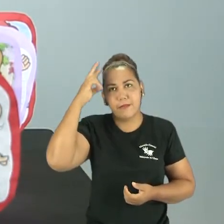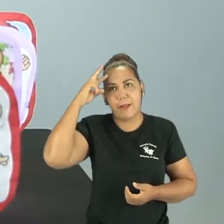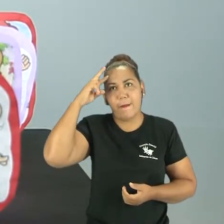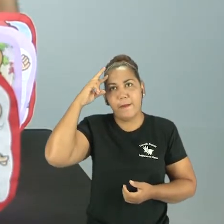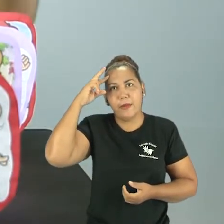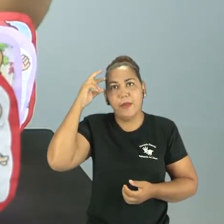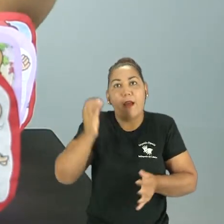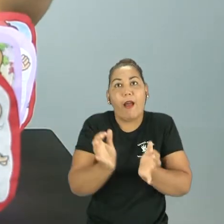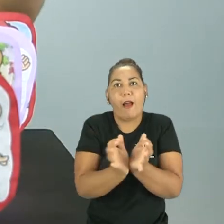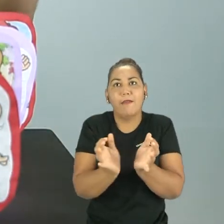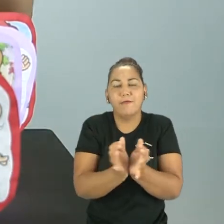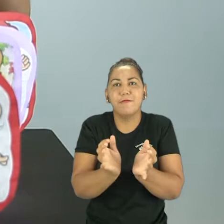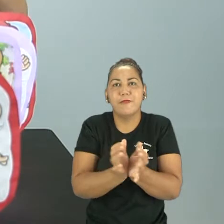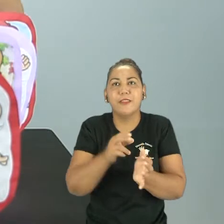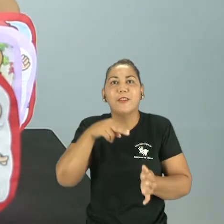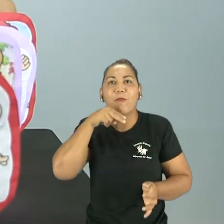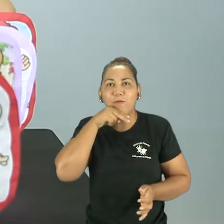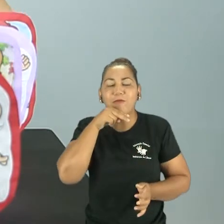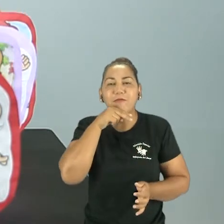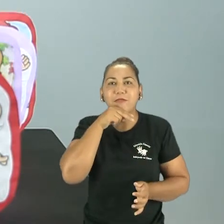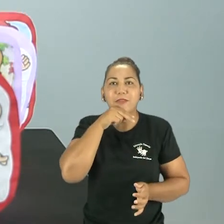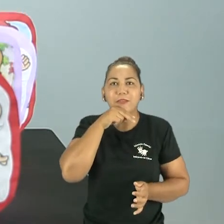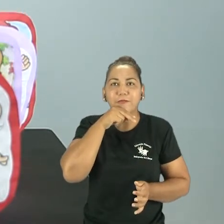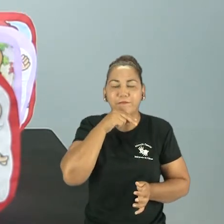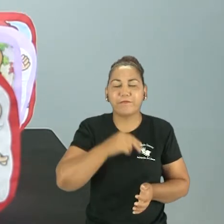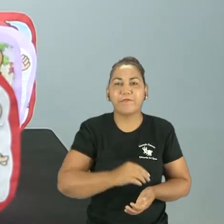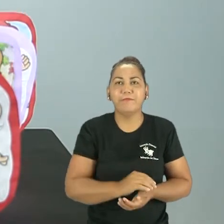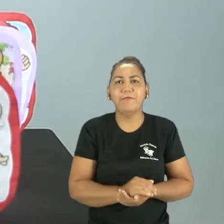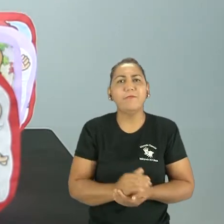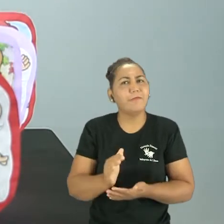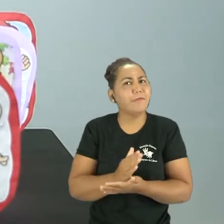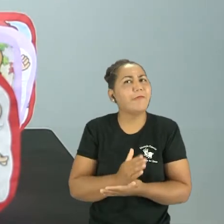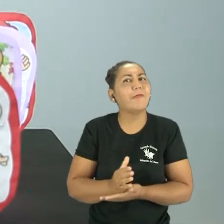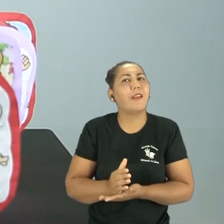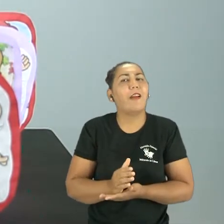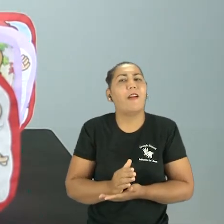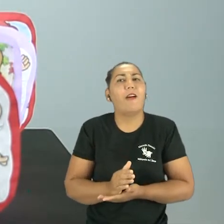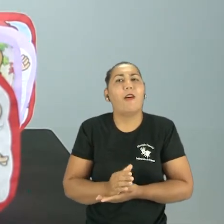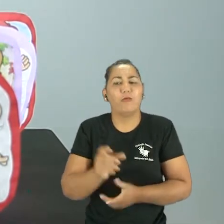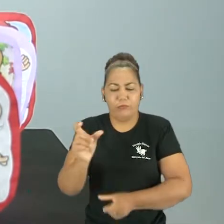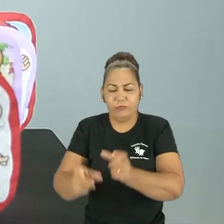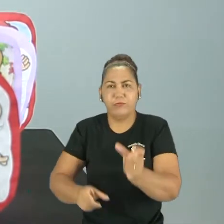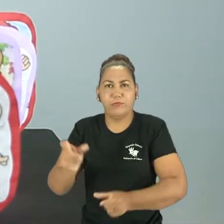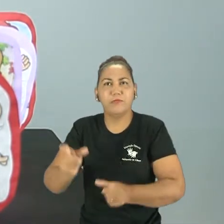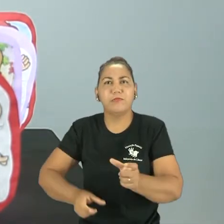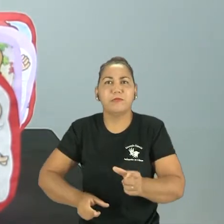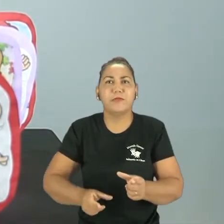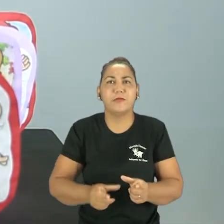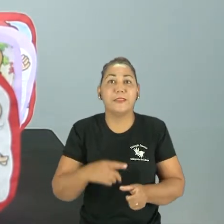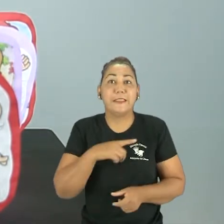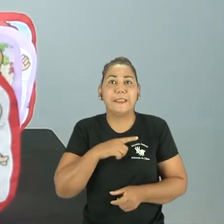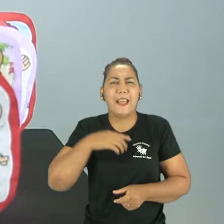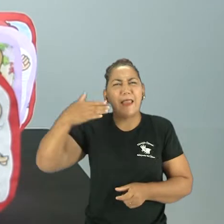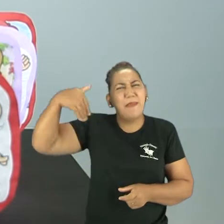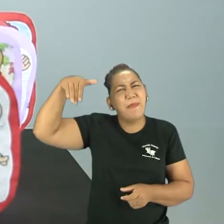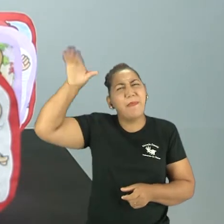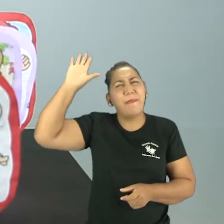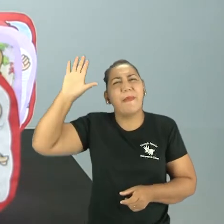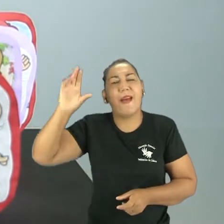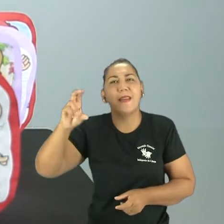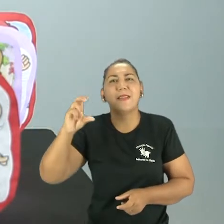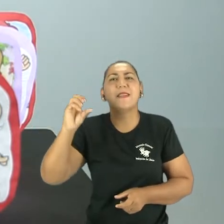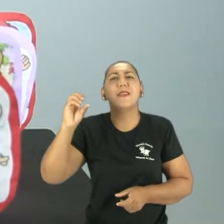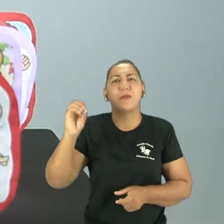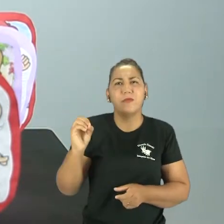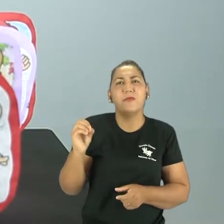da Mônica, né, isso que nós estamos representando aqui, né, alguns representantes da Turma da Mônica, tem mais de 50